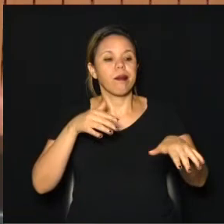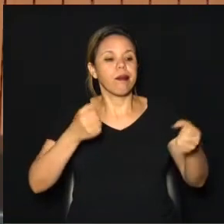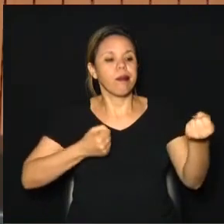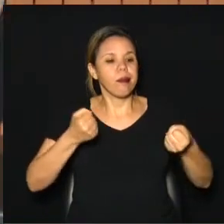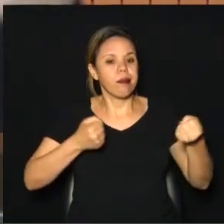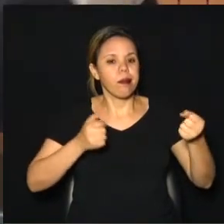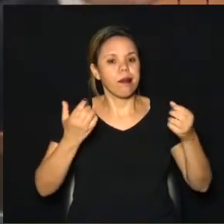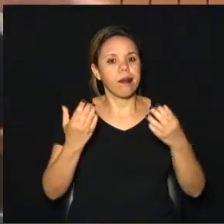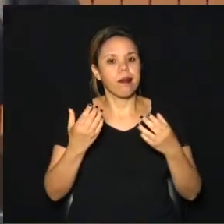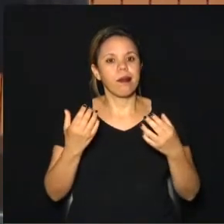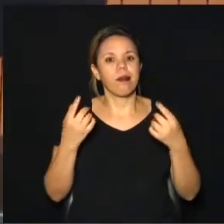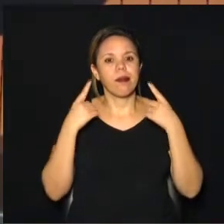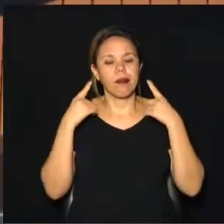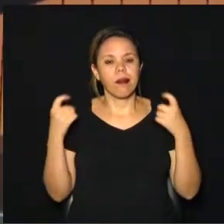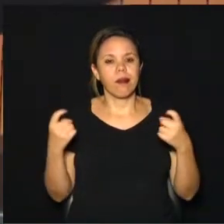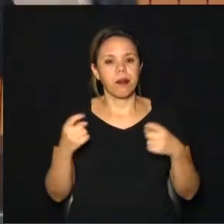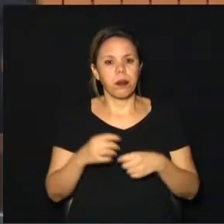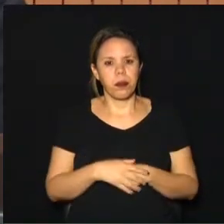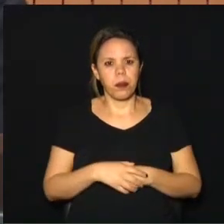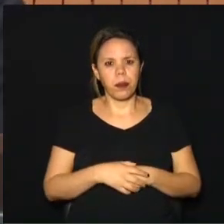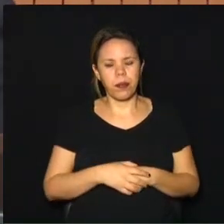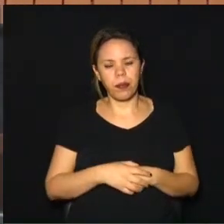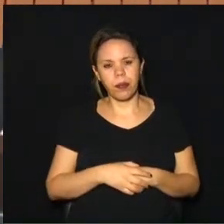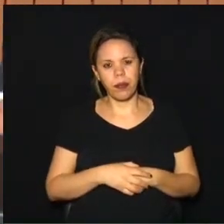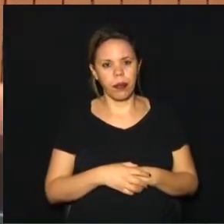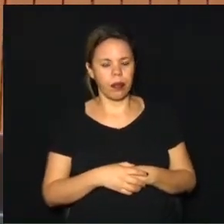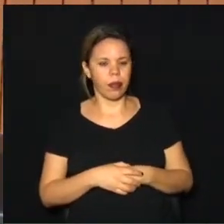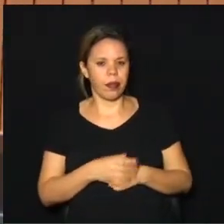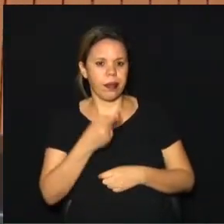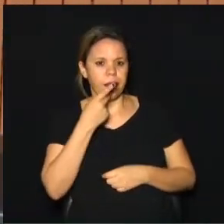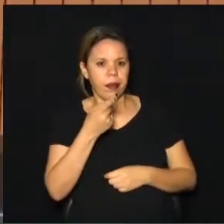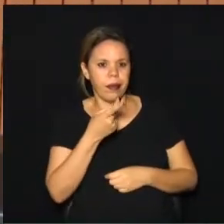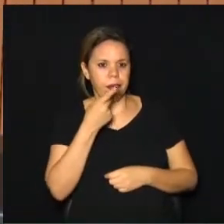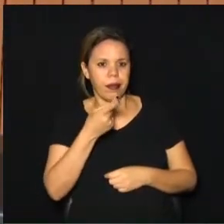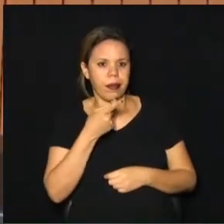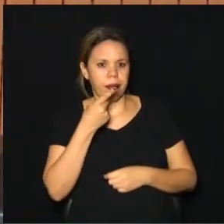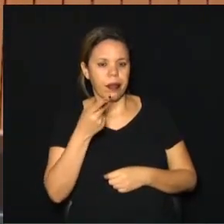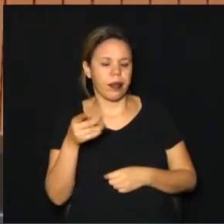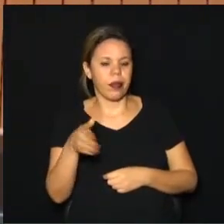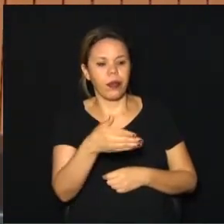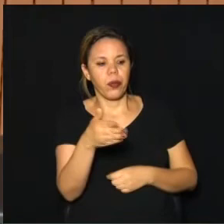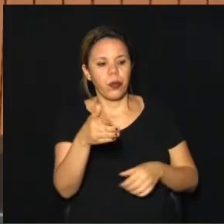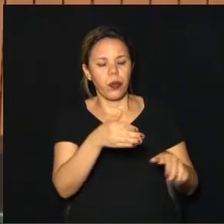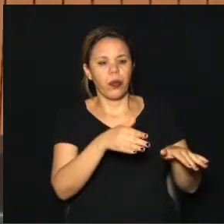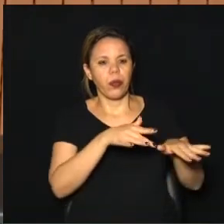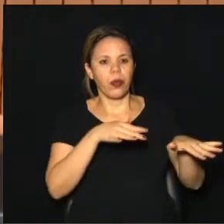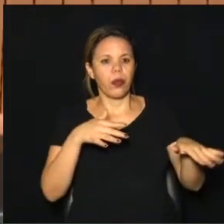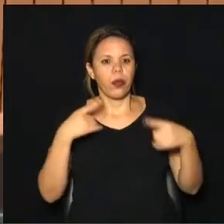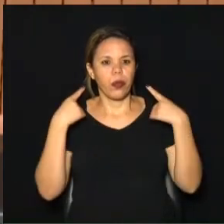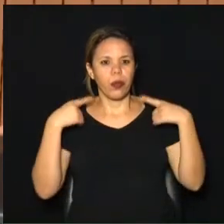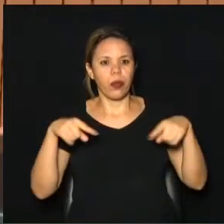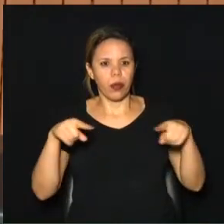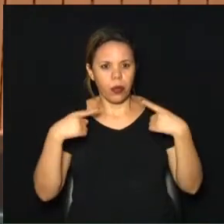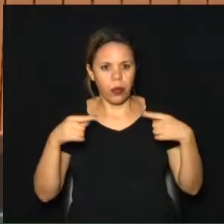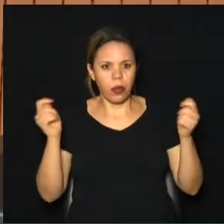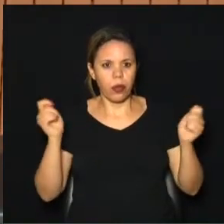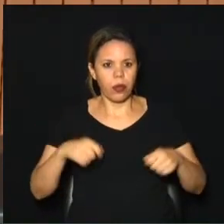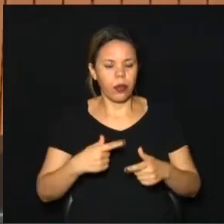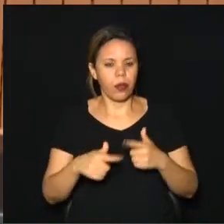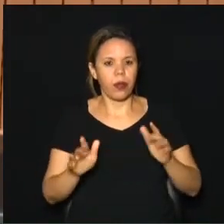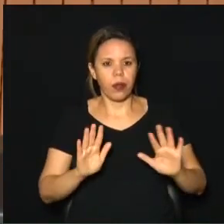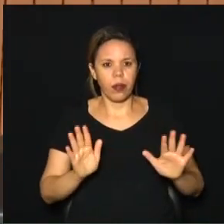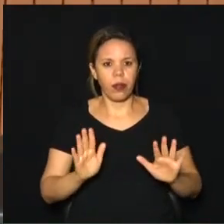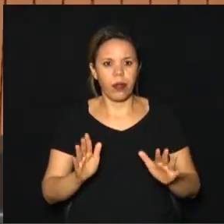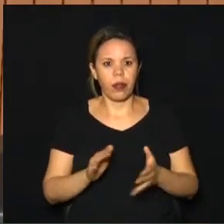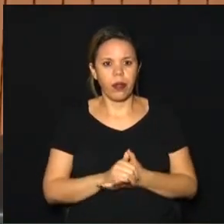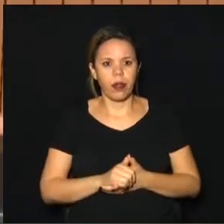pode colocar ali um carro de som, dando o trajeto e com um jingle rolando? Pode, não tem problema nenhum.